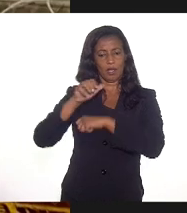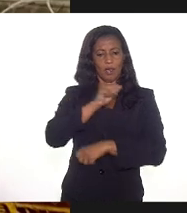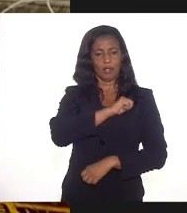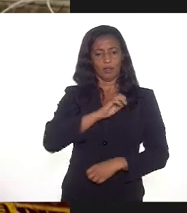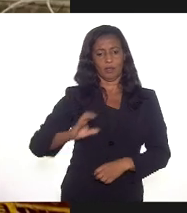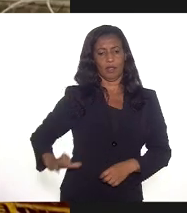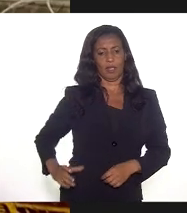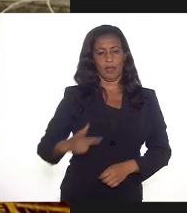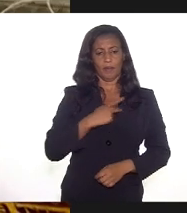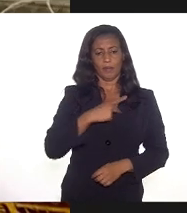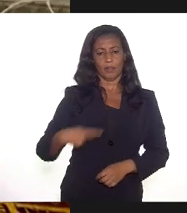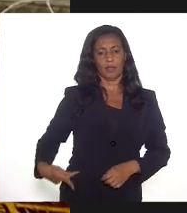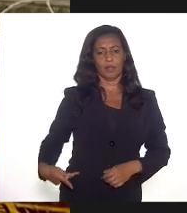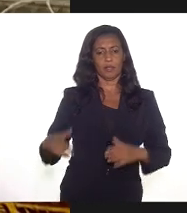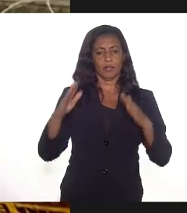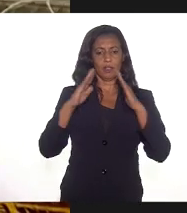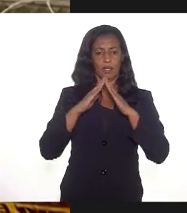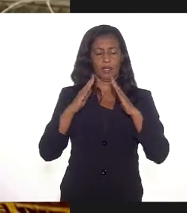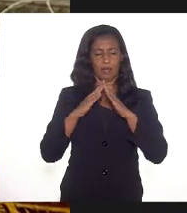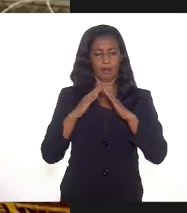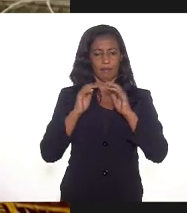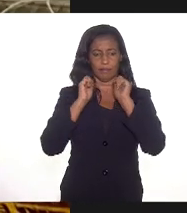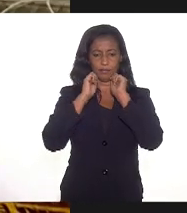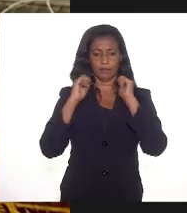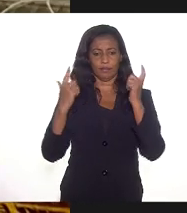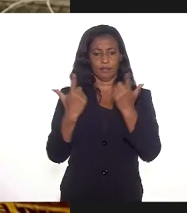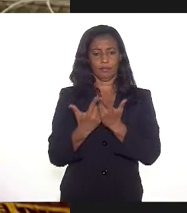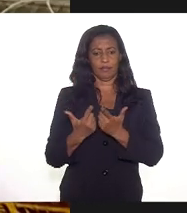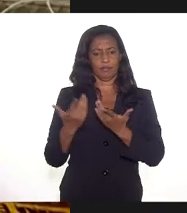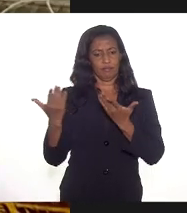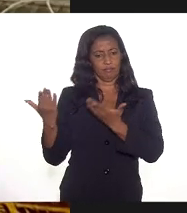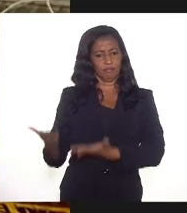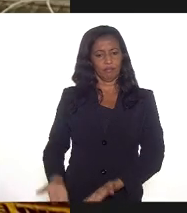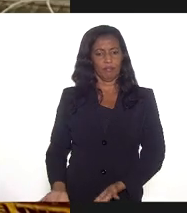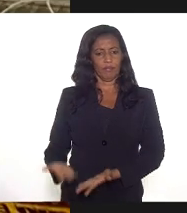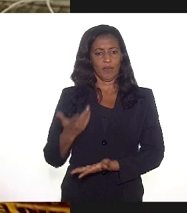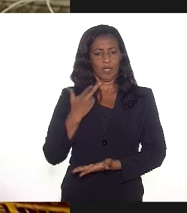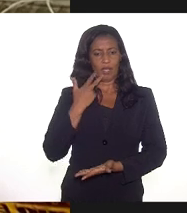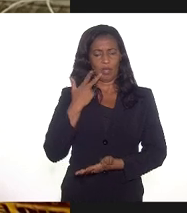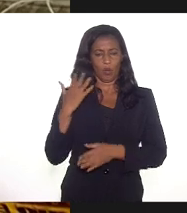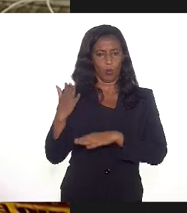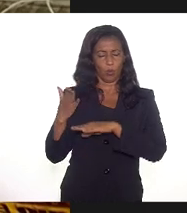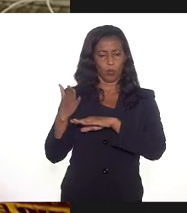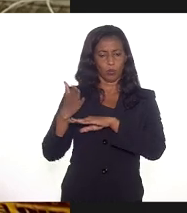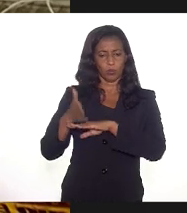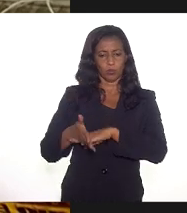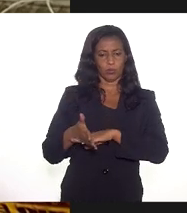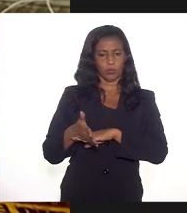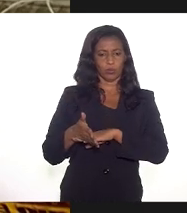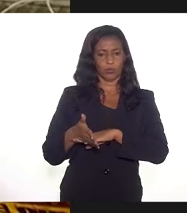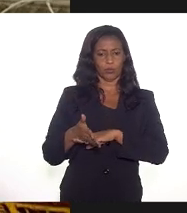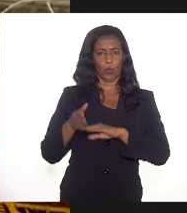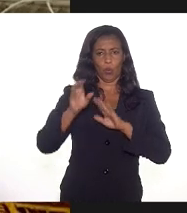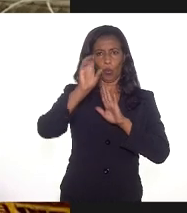Siciliano, presidente da Casa. Vossa Excelência, dirijo-me a fim de restituir o